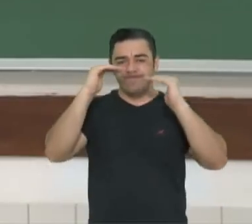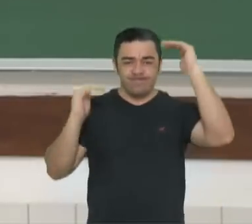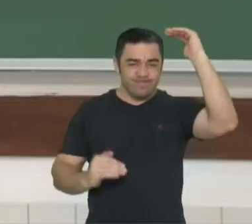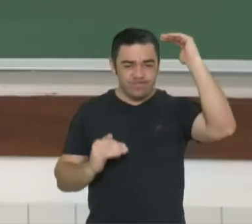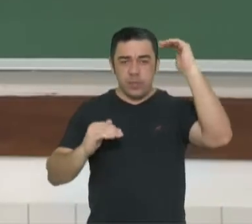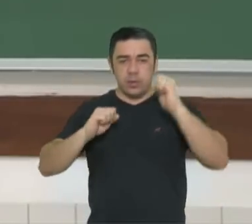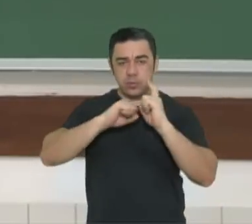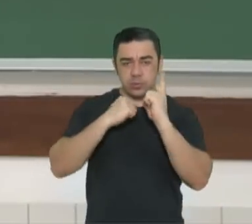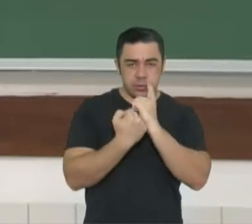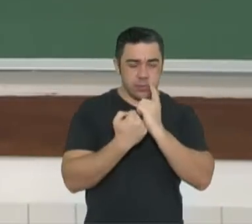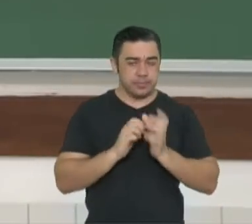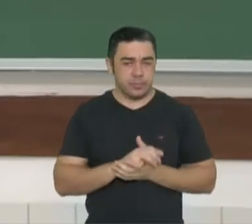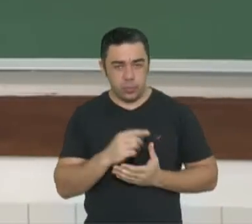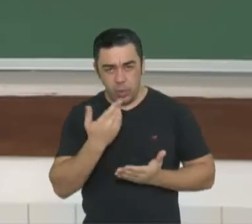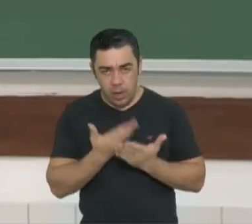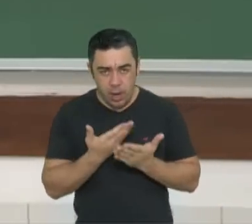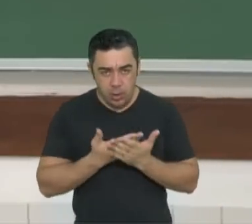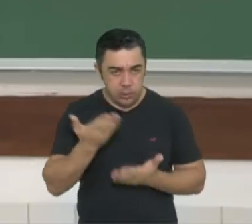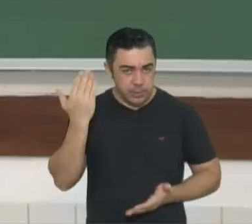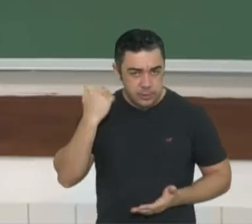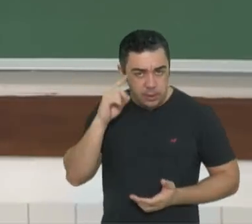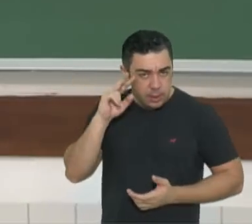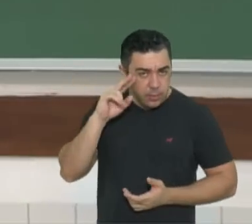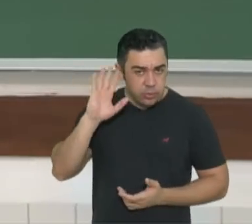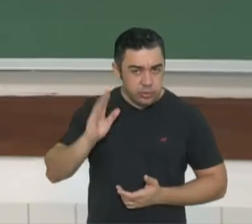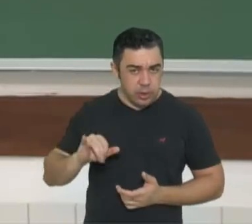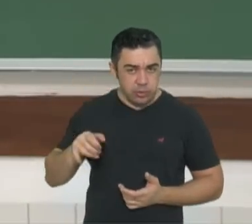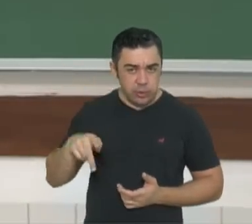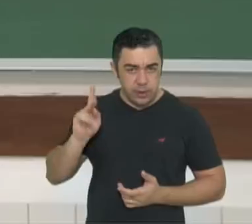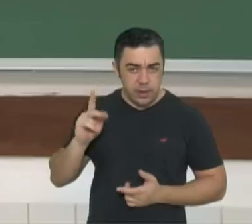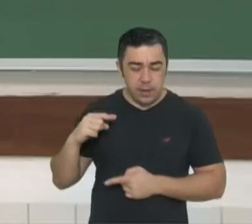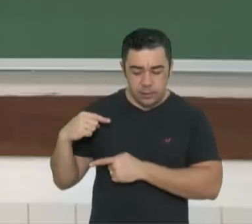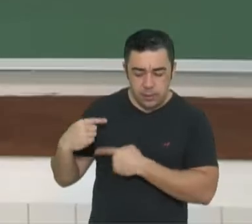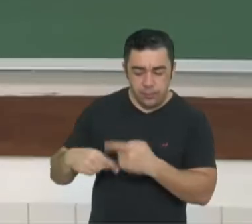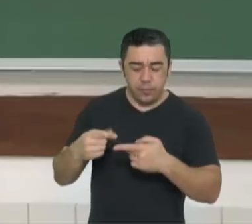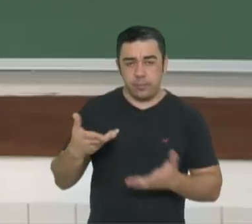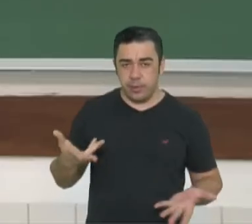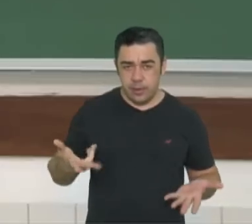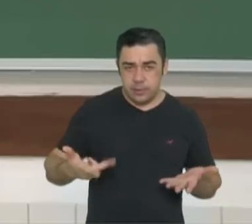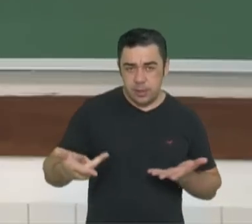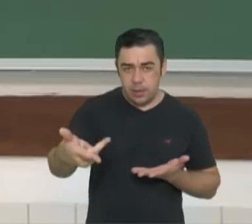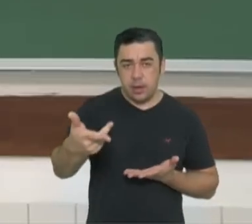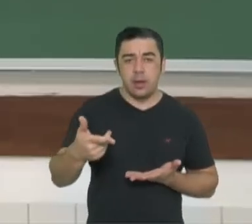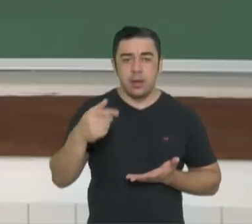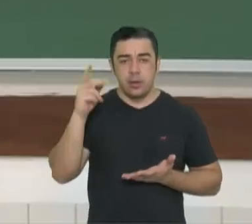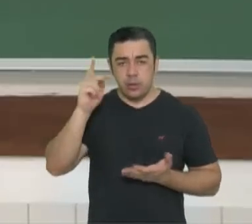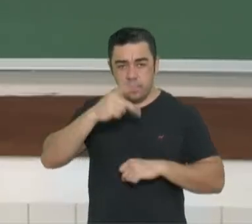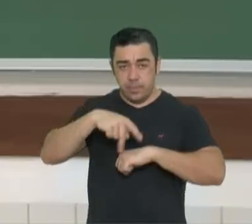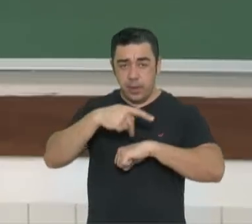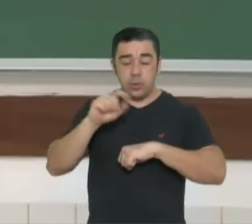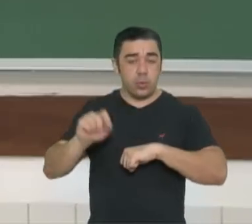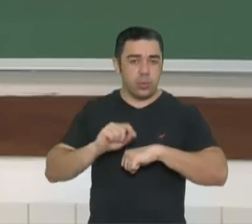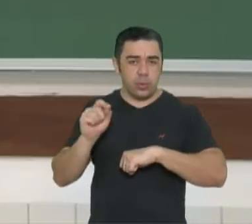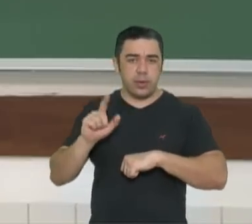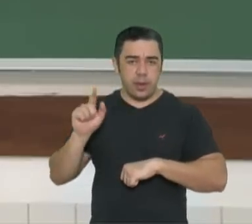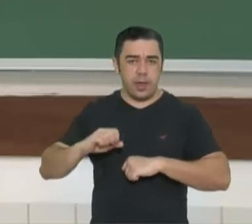país. Nossa última aula lembrou JK, desenvolvimento acelerado do país através